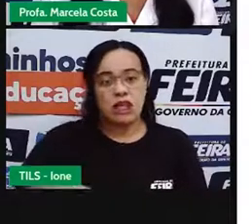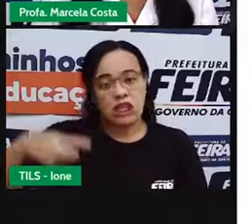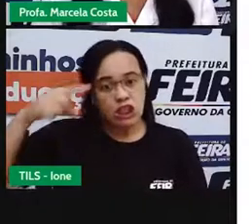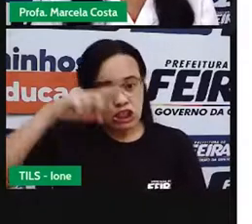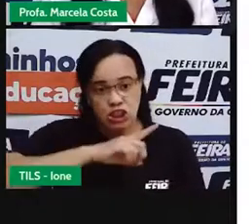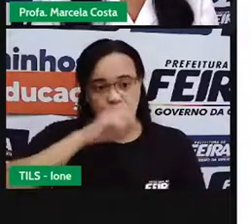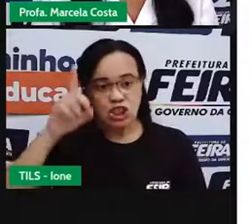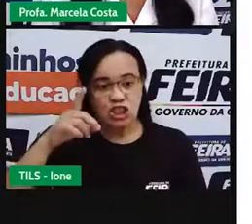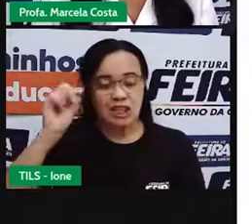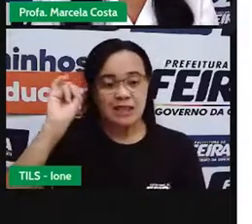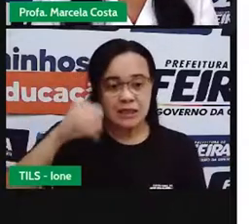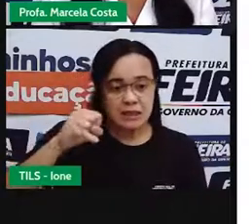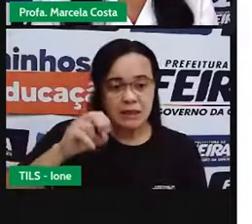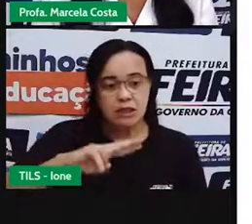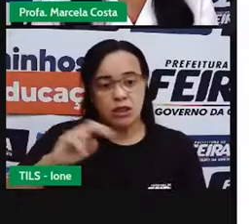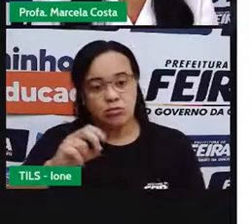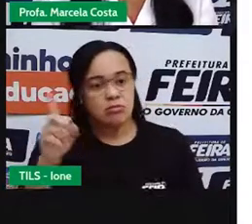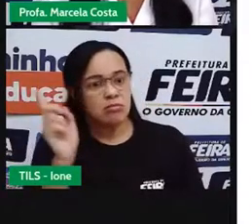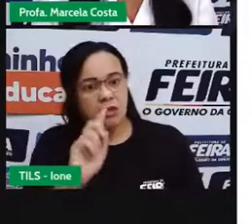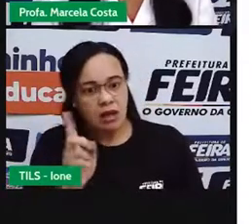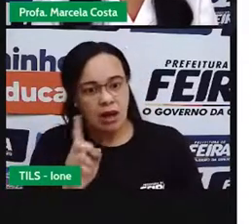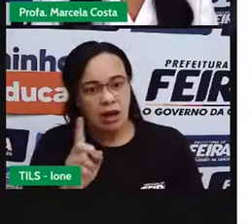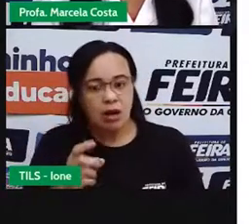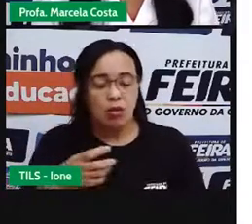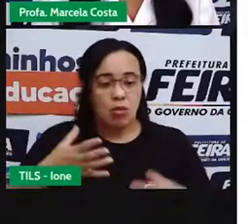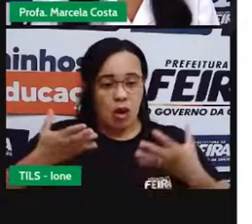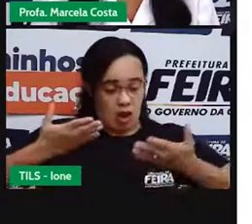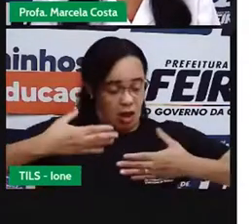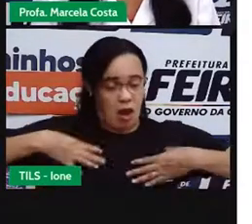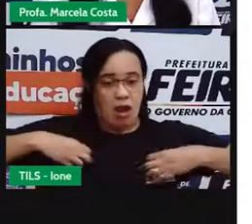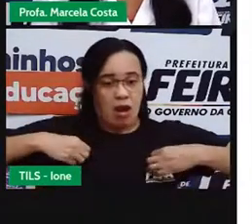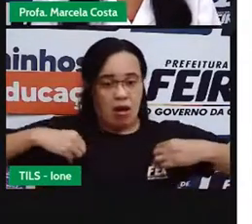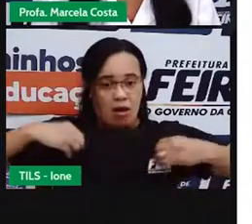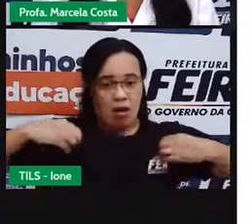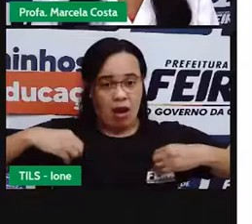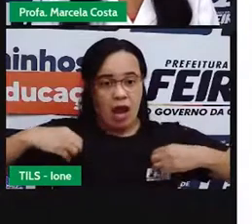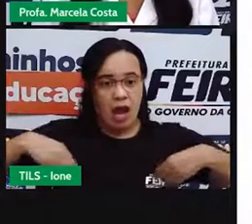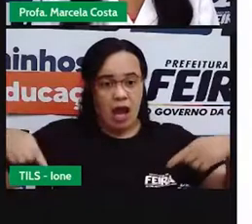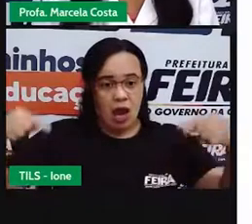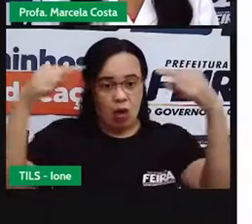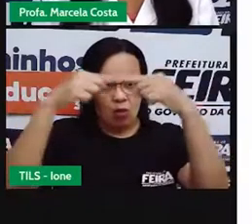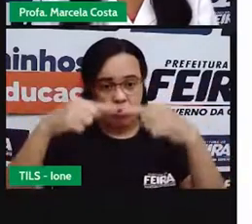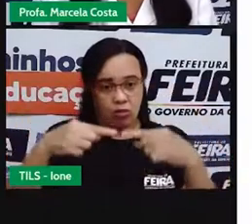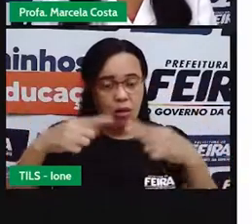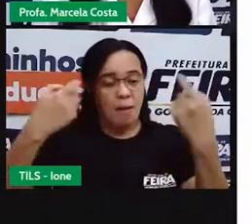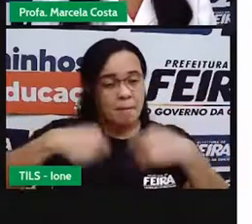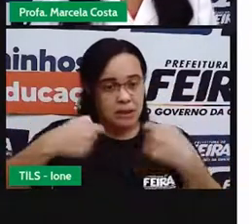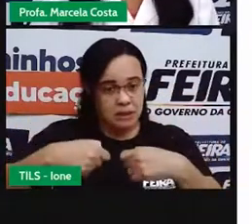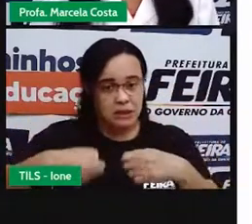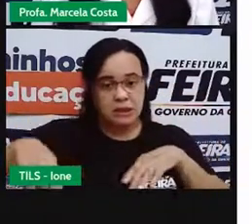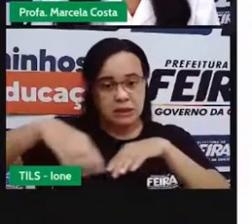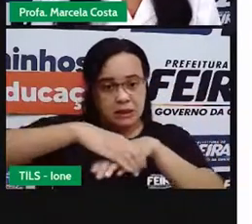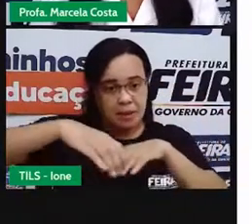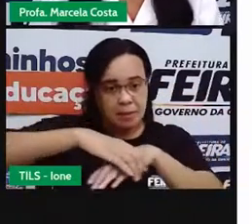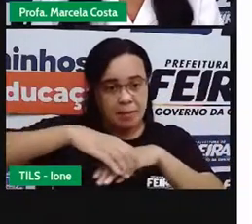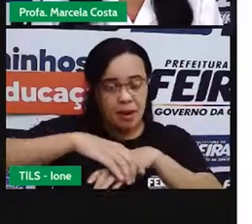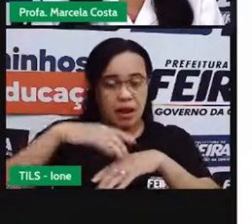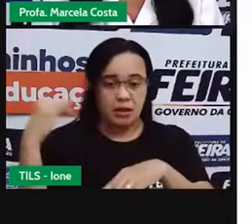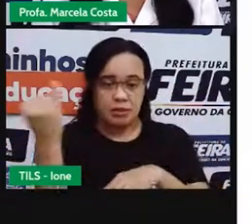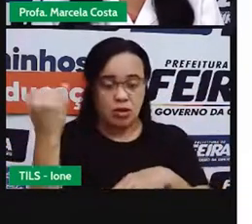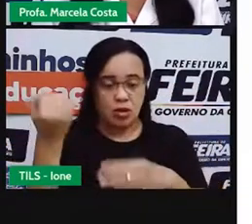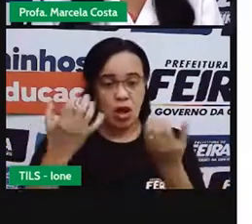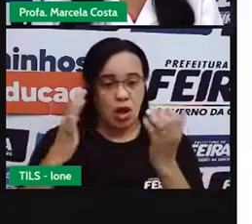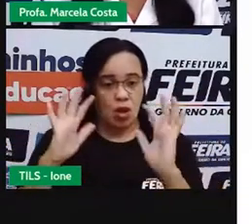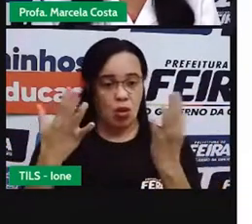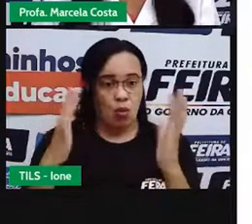uma roupa apropriada para esse tipo de trabalho, um sapato de borracha bem resistente,